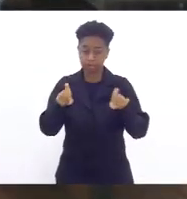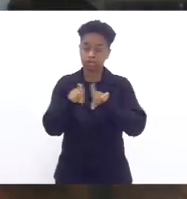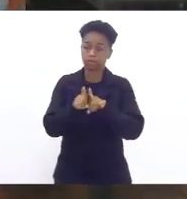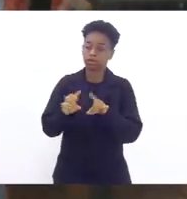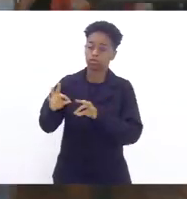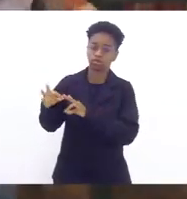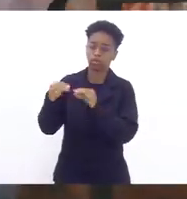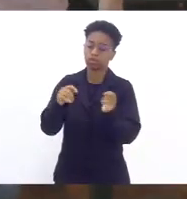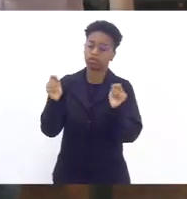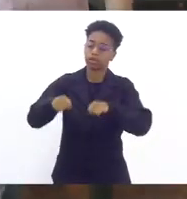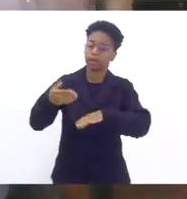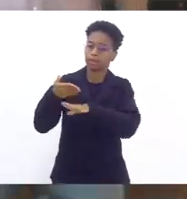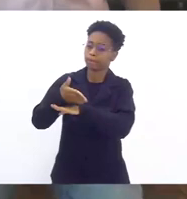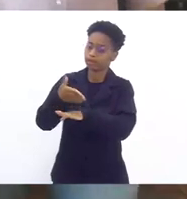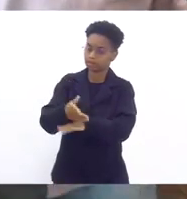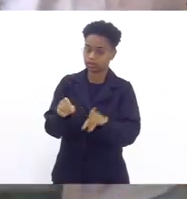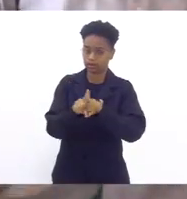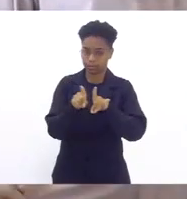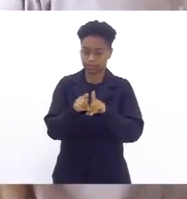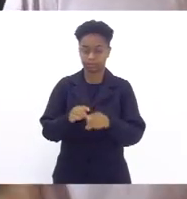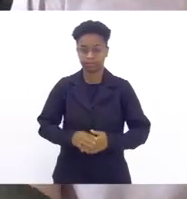né então